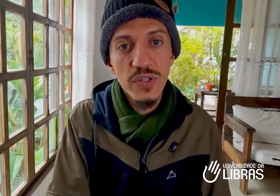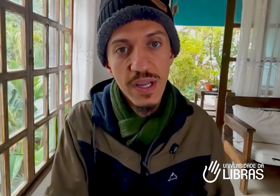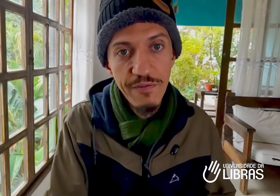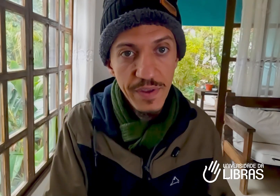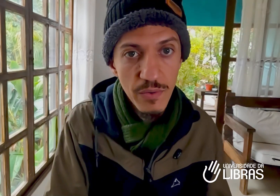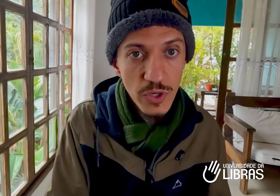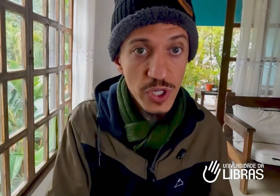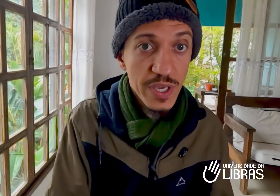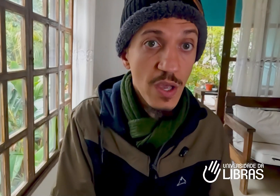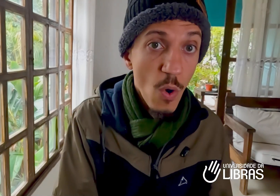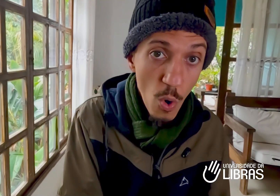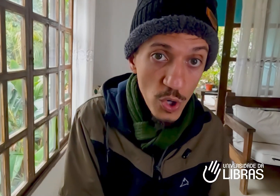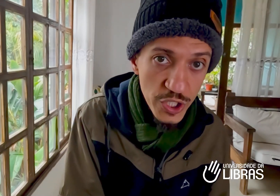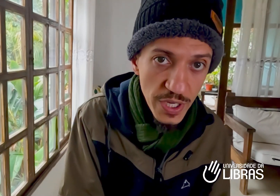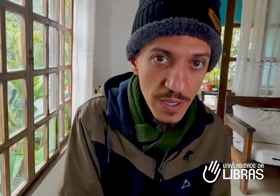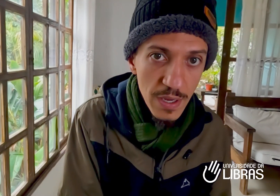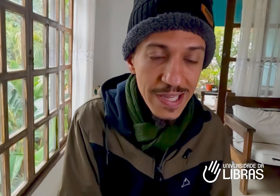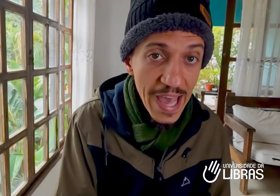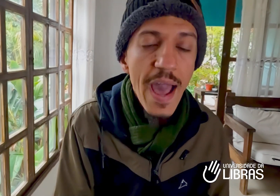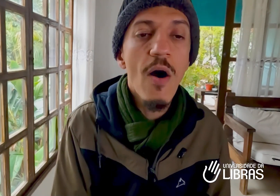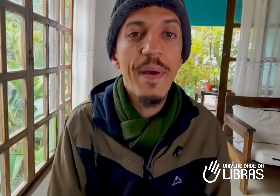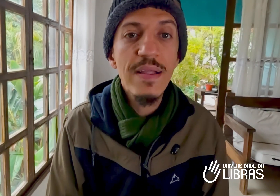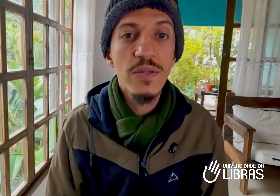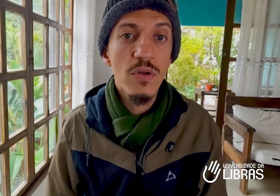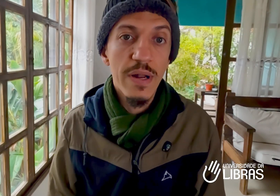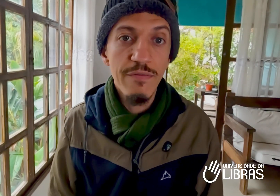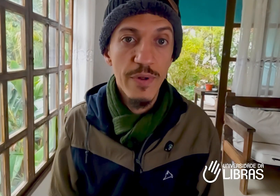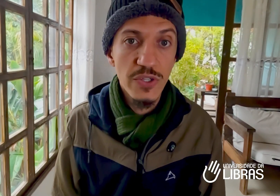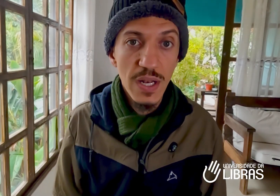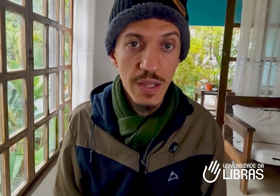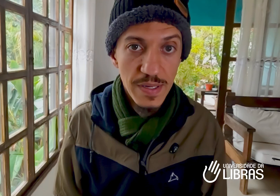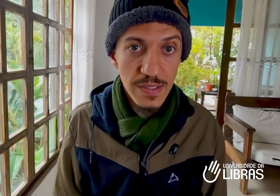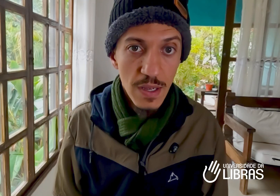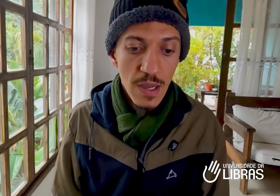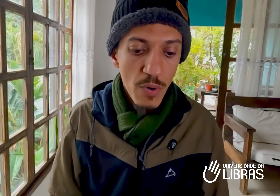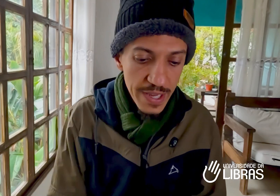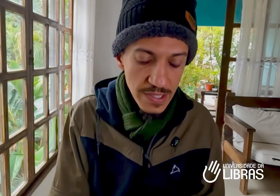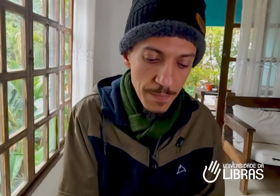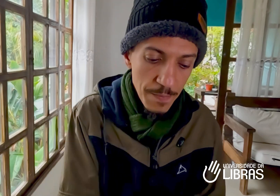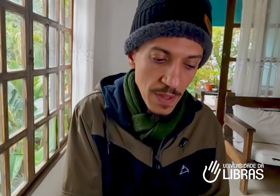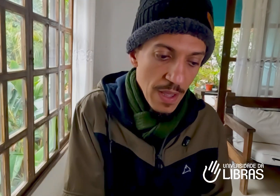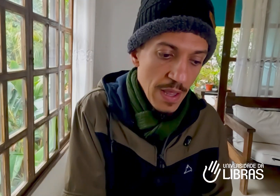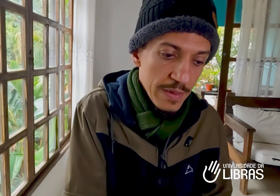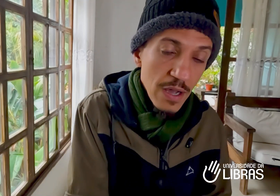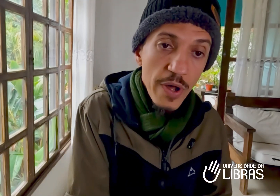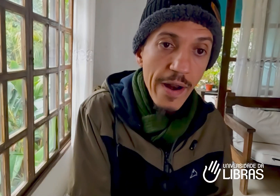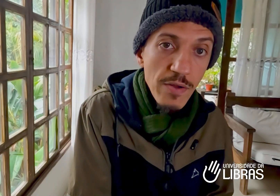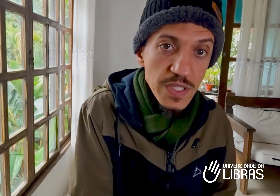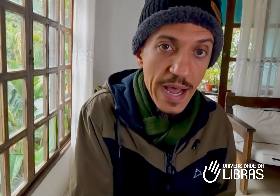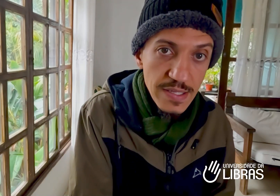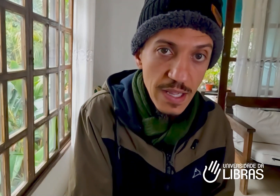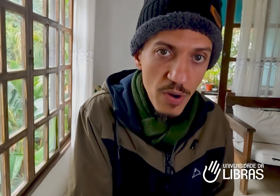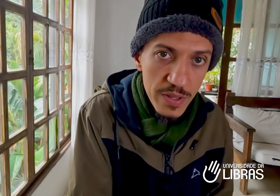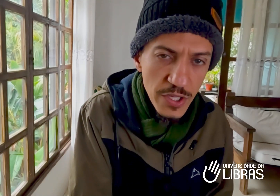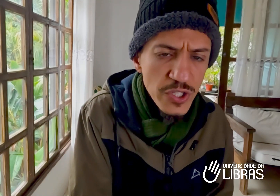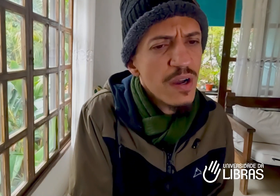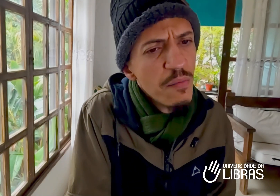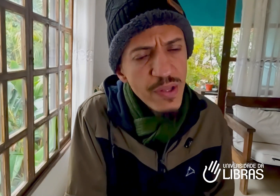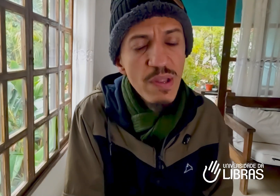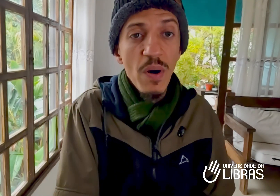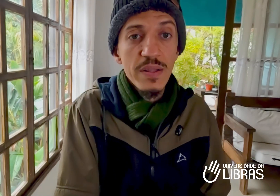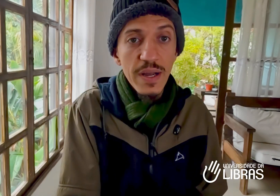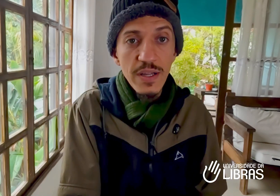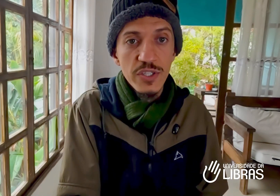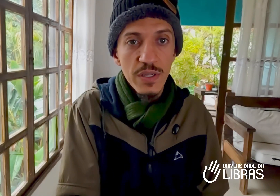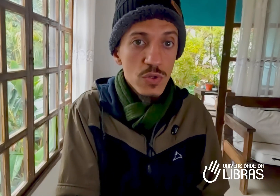grande desafio de quem hoje quer realmente se tornar fluente em Libras. Porque assim, decorar os sinais é importante?